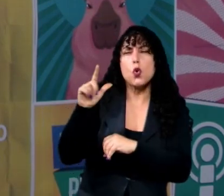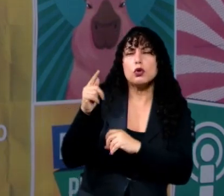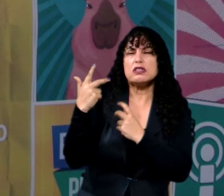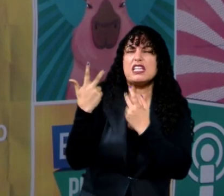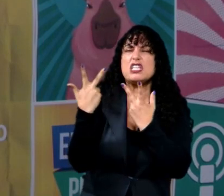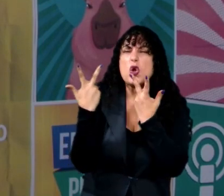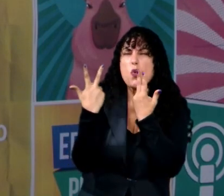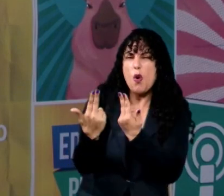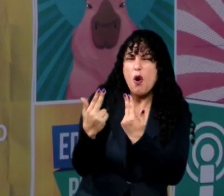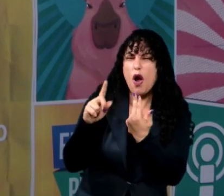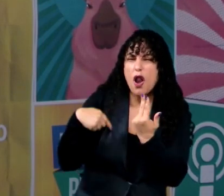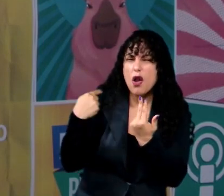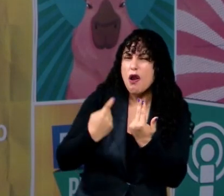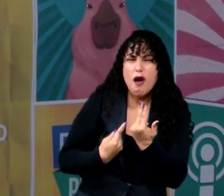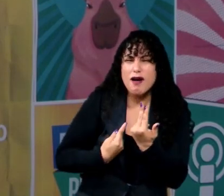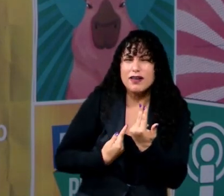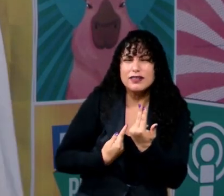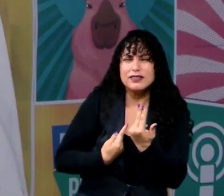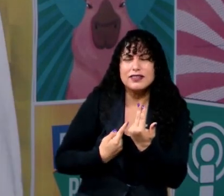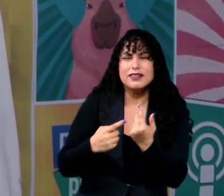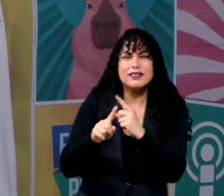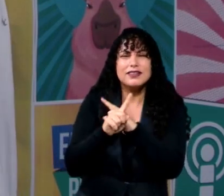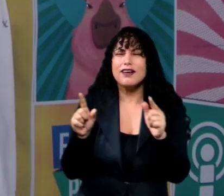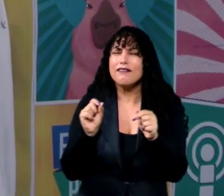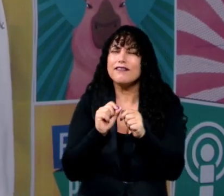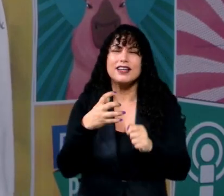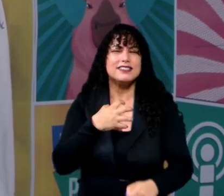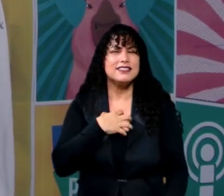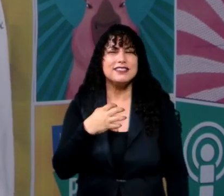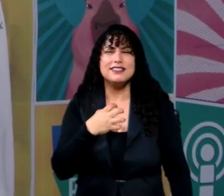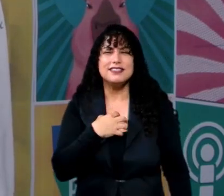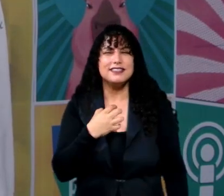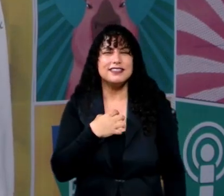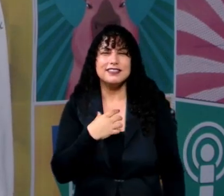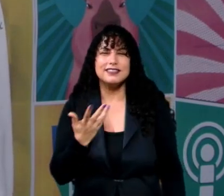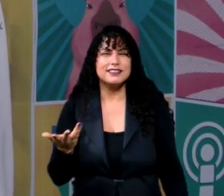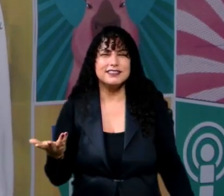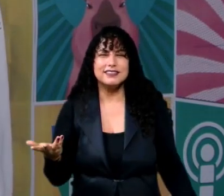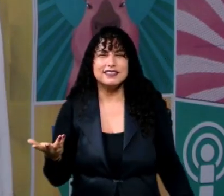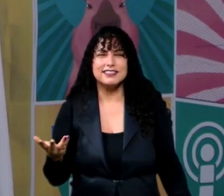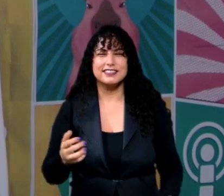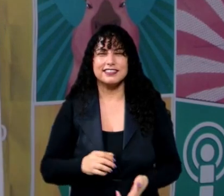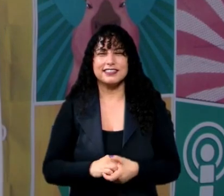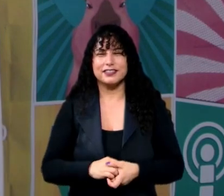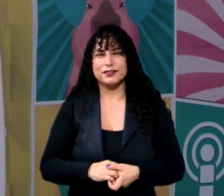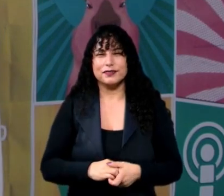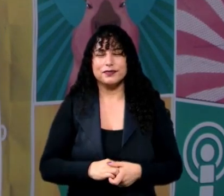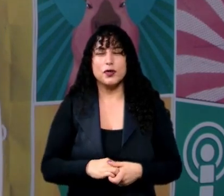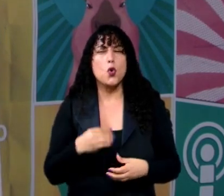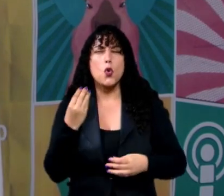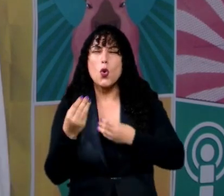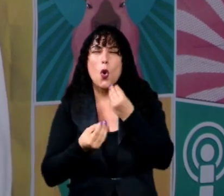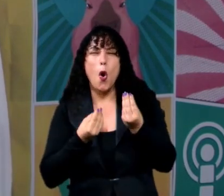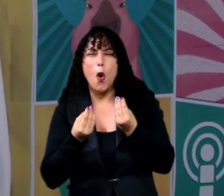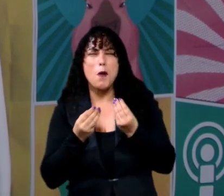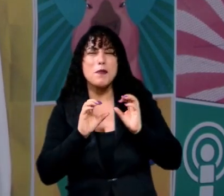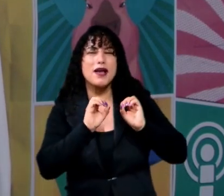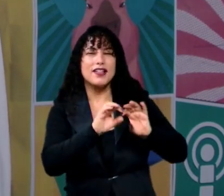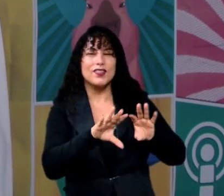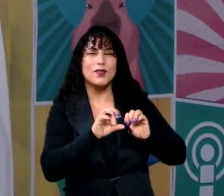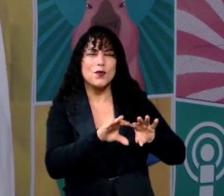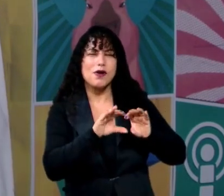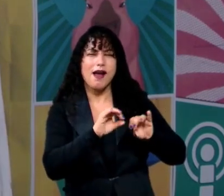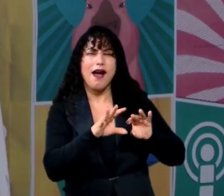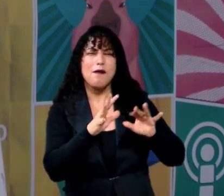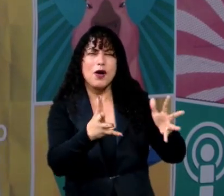a gente. Não faz sentido isso, né? Como educar